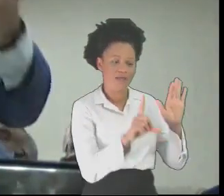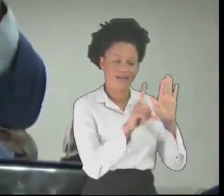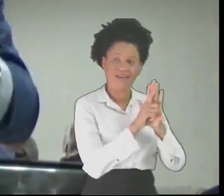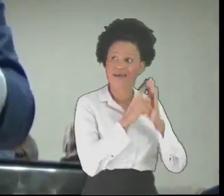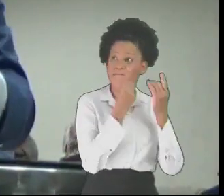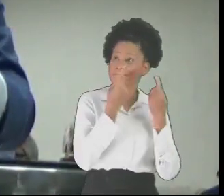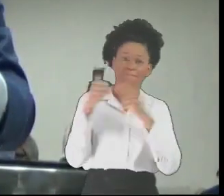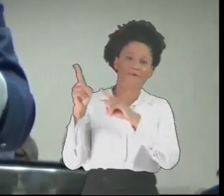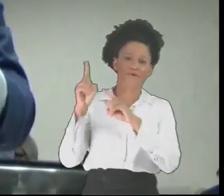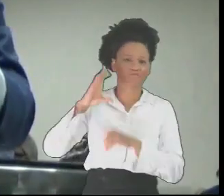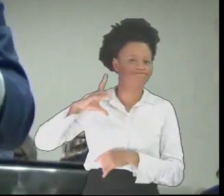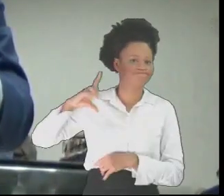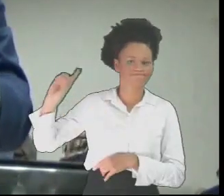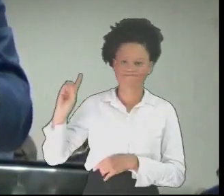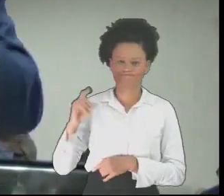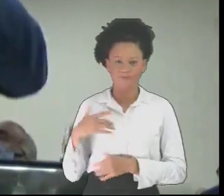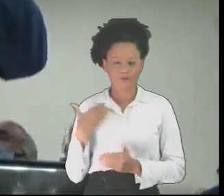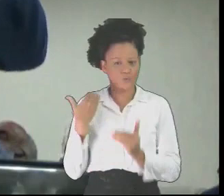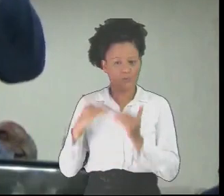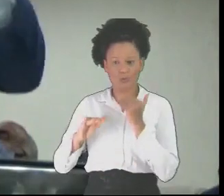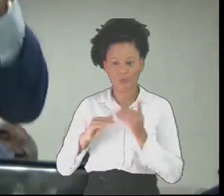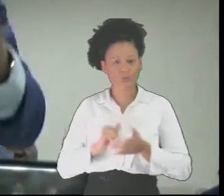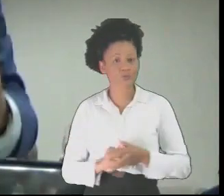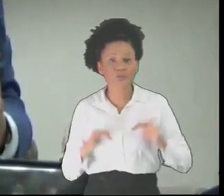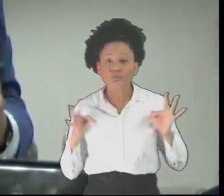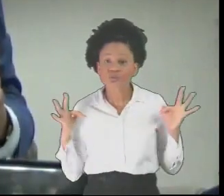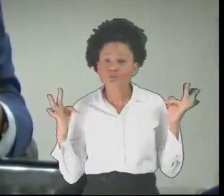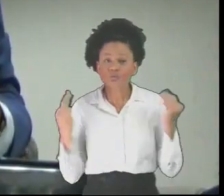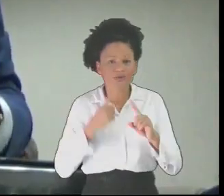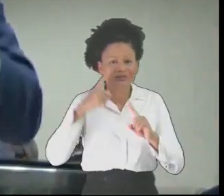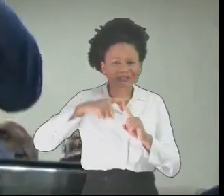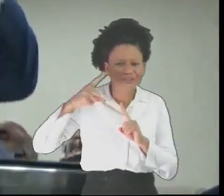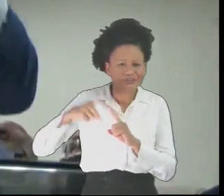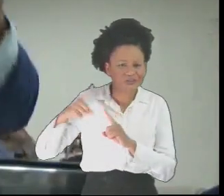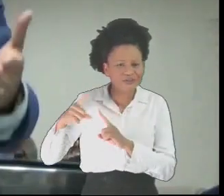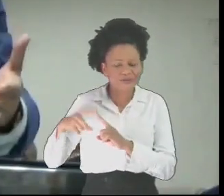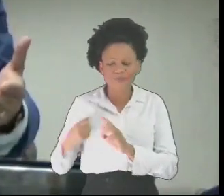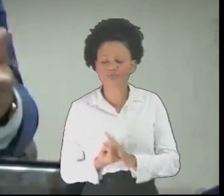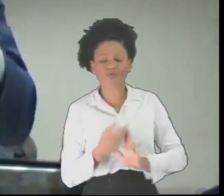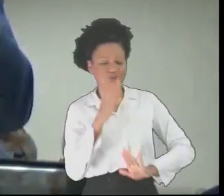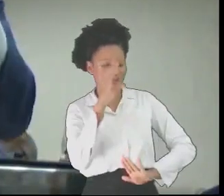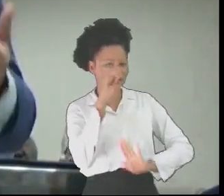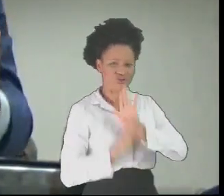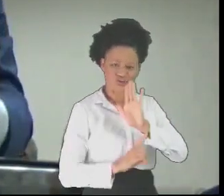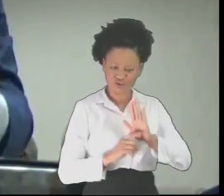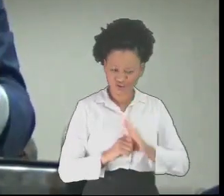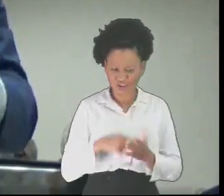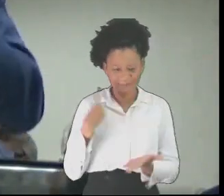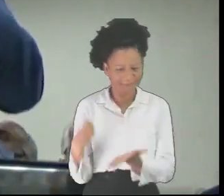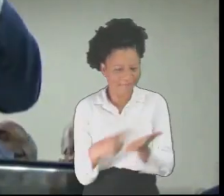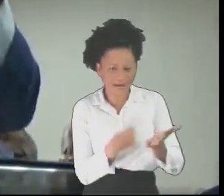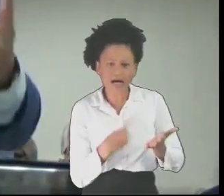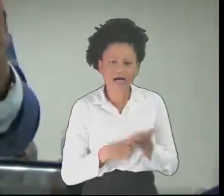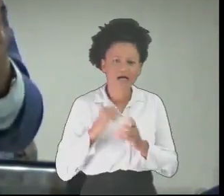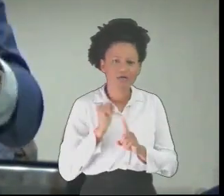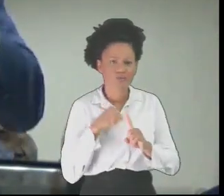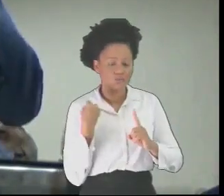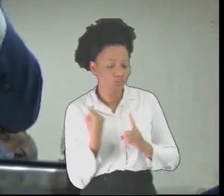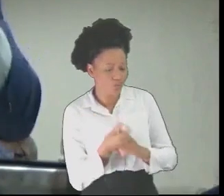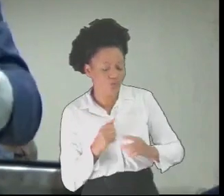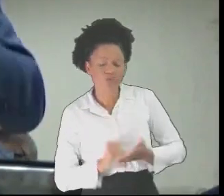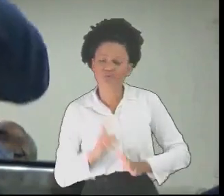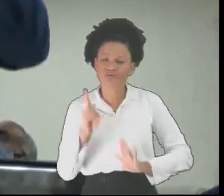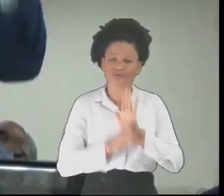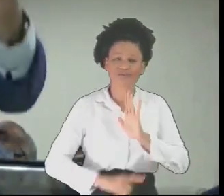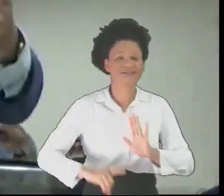é contra todo tipo de direito, o direito positivado pelas sociedades, o direito canônico, ele